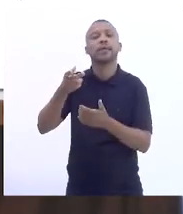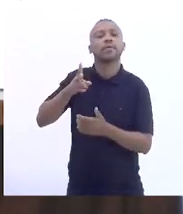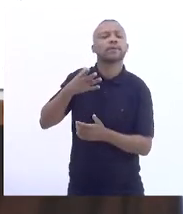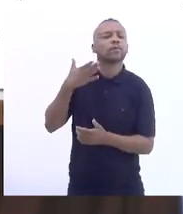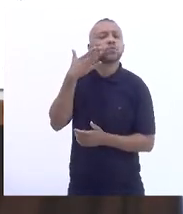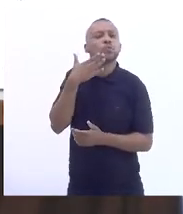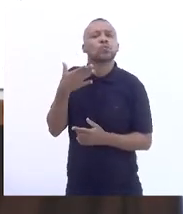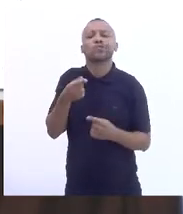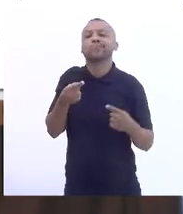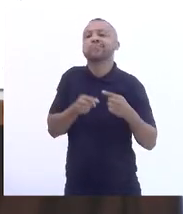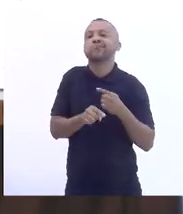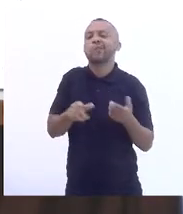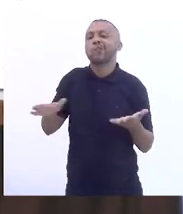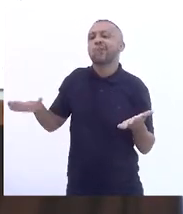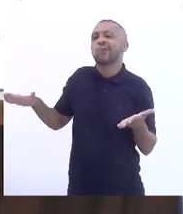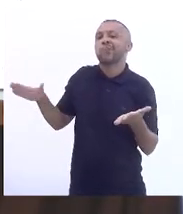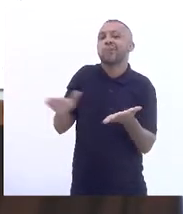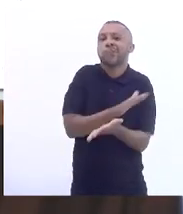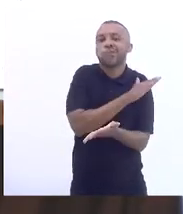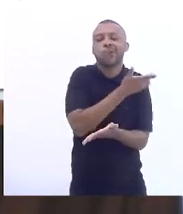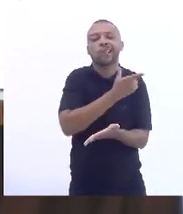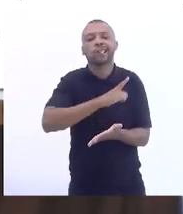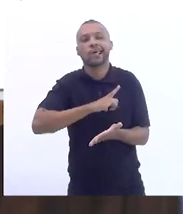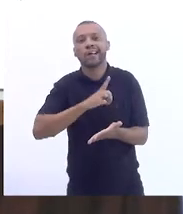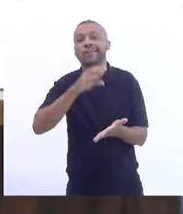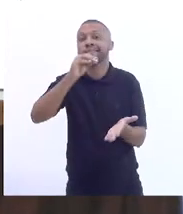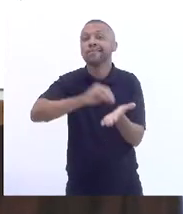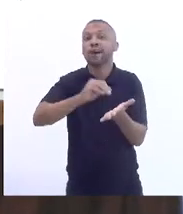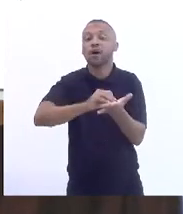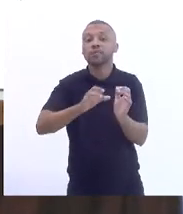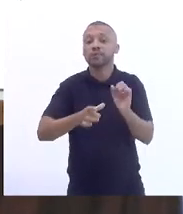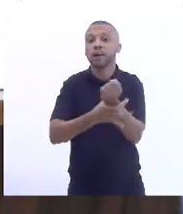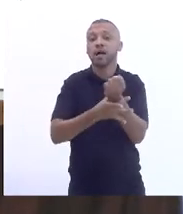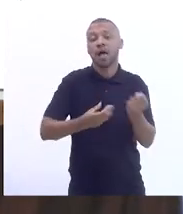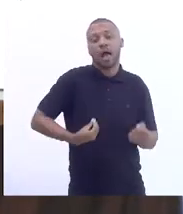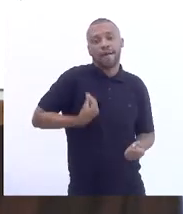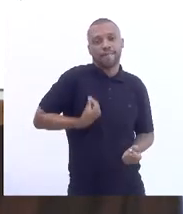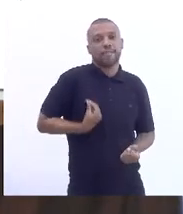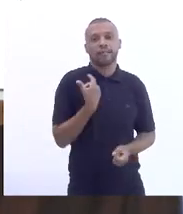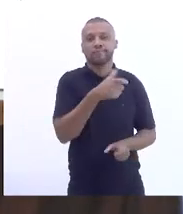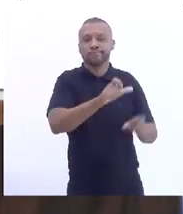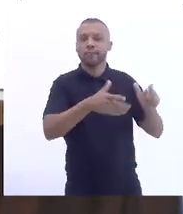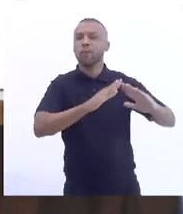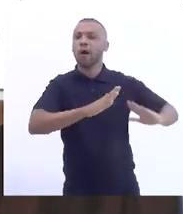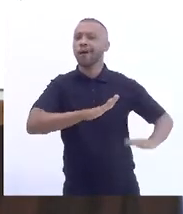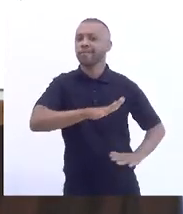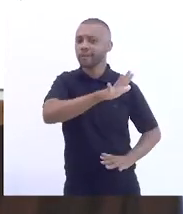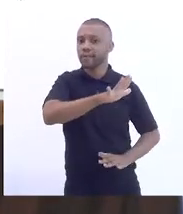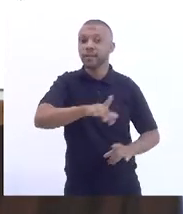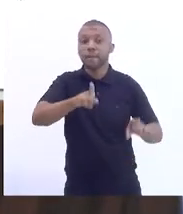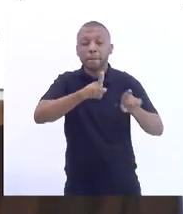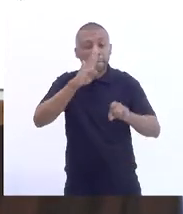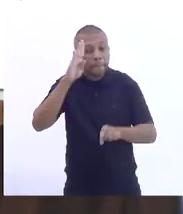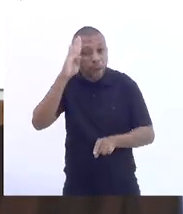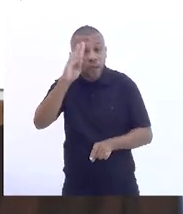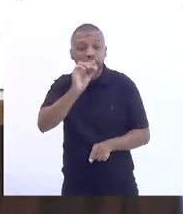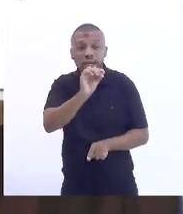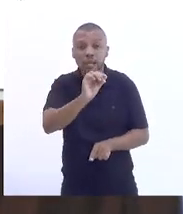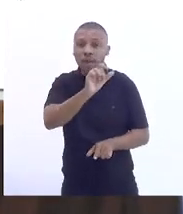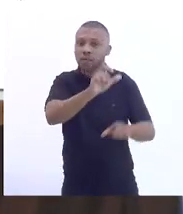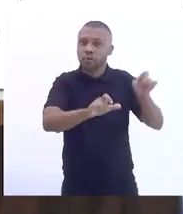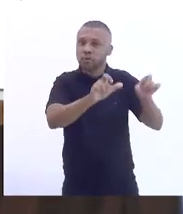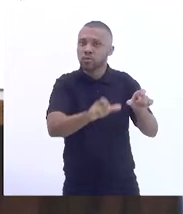que tem insegurança a vida daqueles que ocupam E acima de tudo essas pessoas não fazem parte